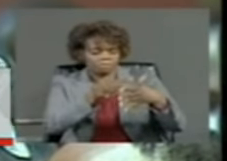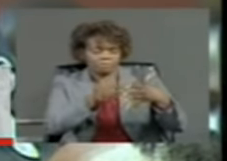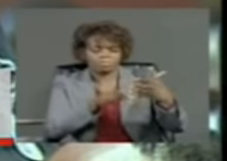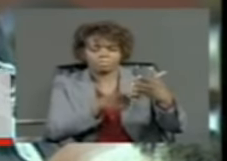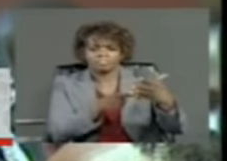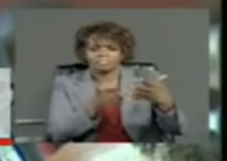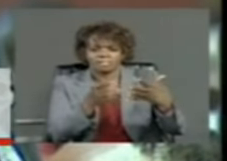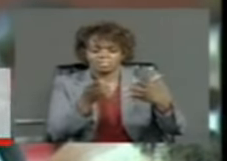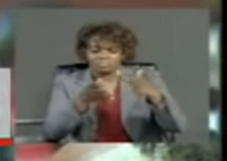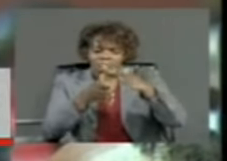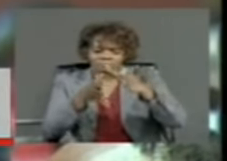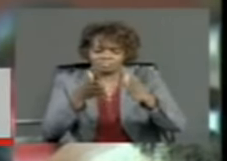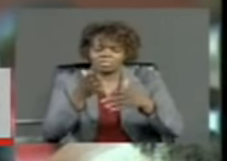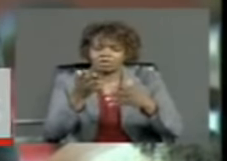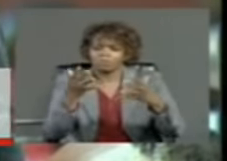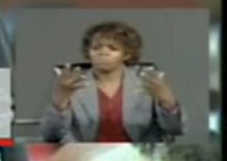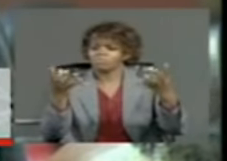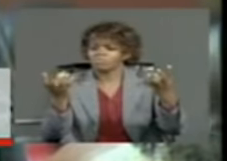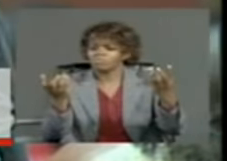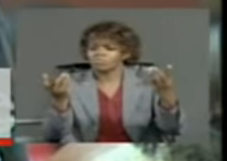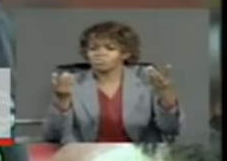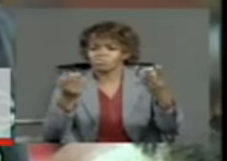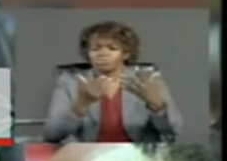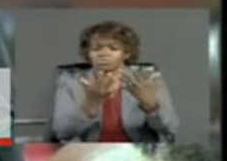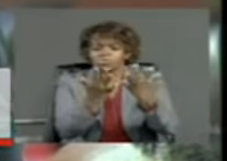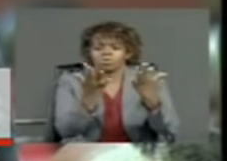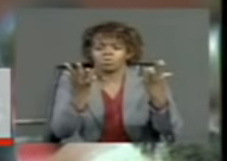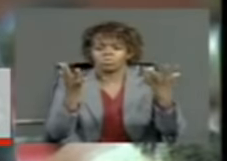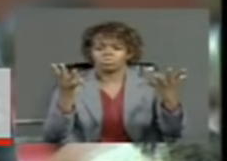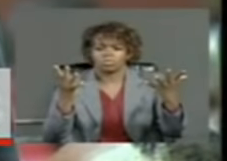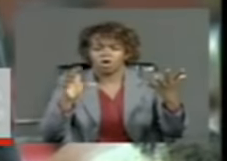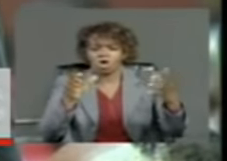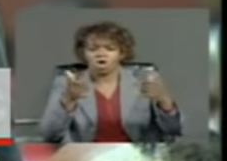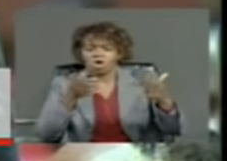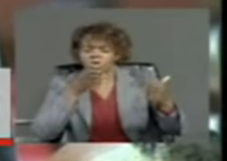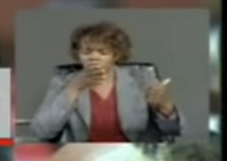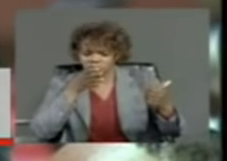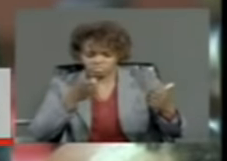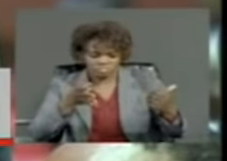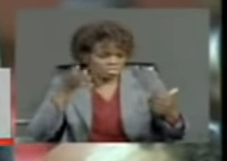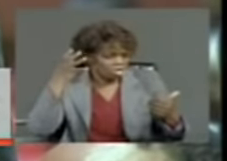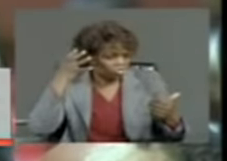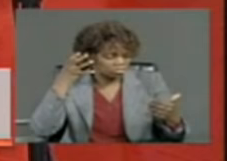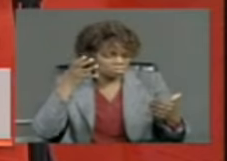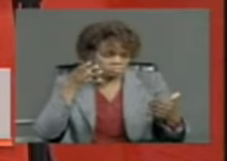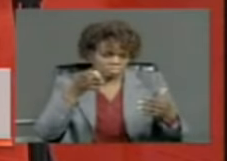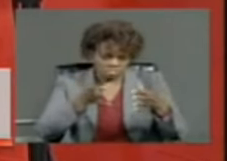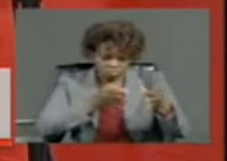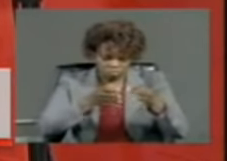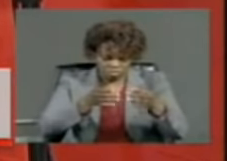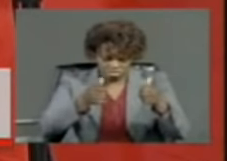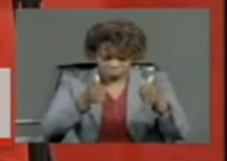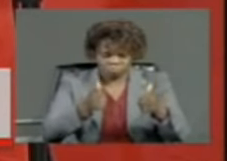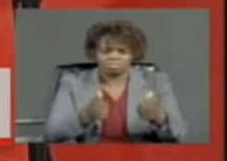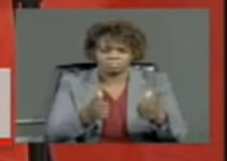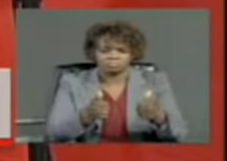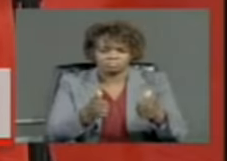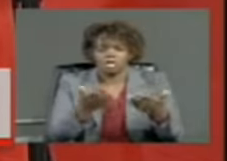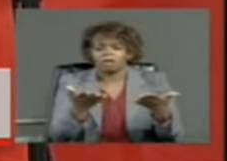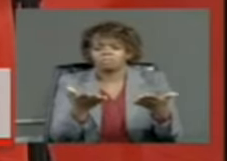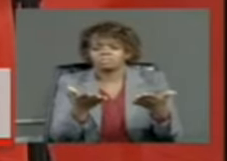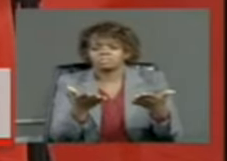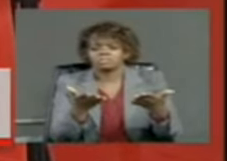promessas eleitorais, muitas coisas que já foram afloradas aqui e muito bem explicadas. No entanto, quanto